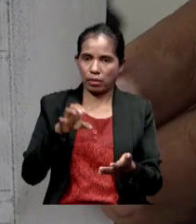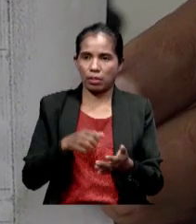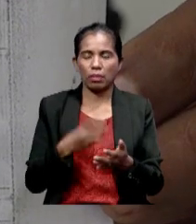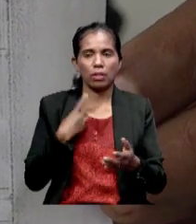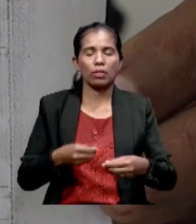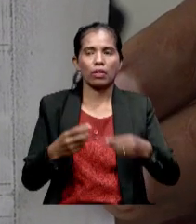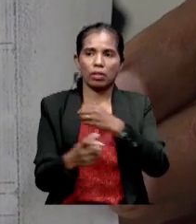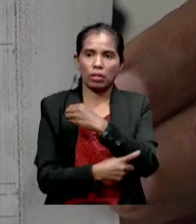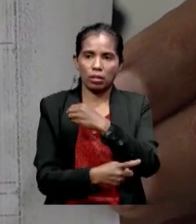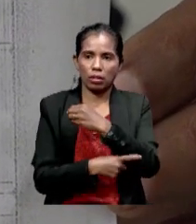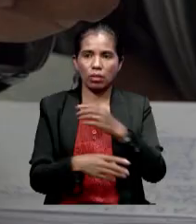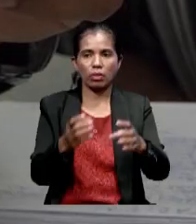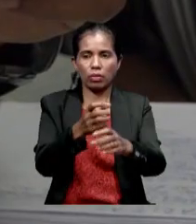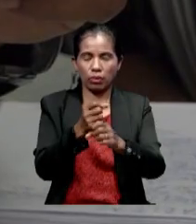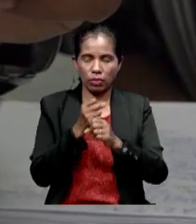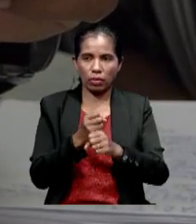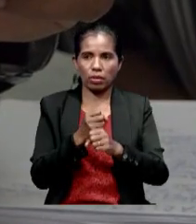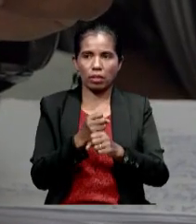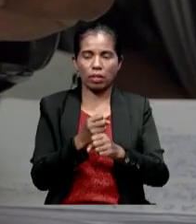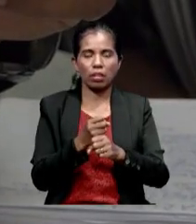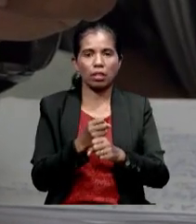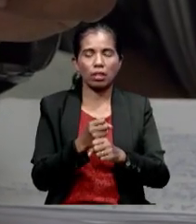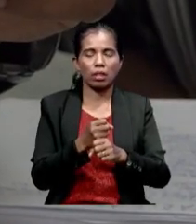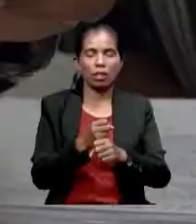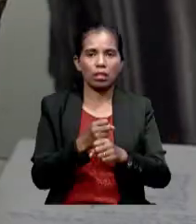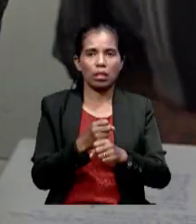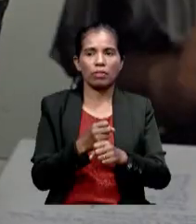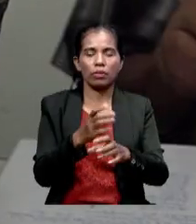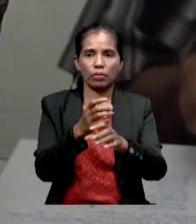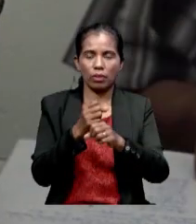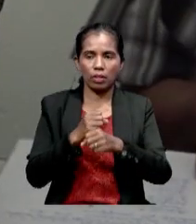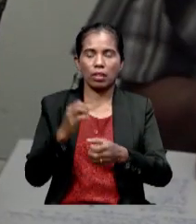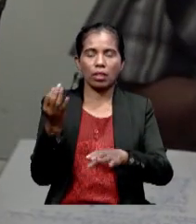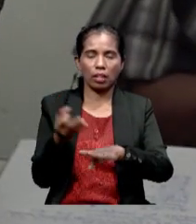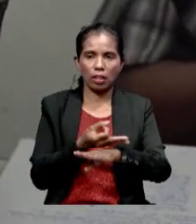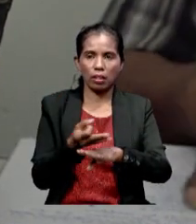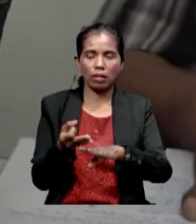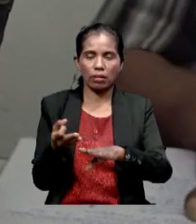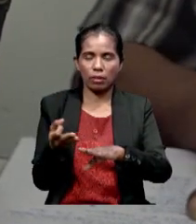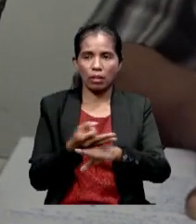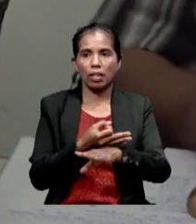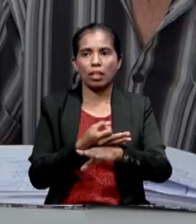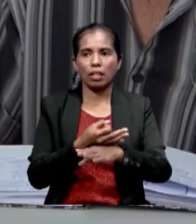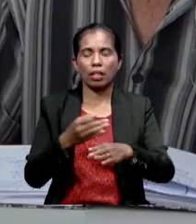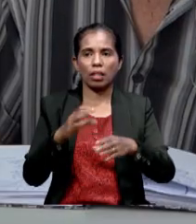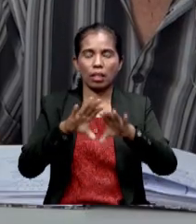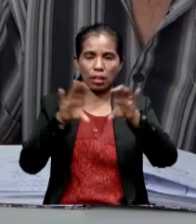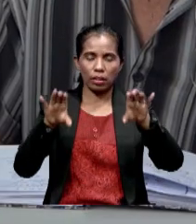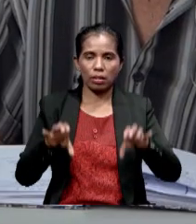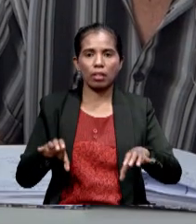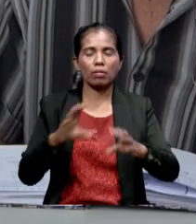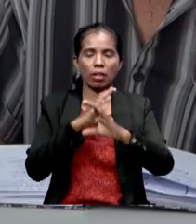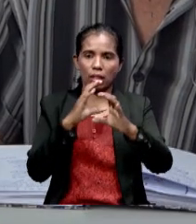ida. Dada ninia izin trek. Izin trek, ninia karta kondusong, ninia